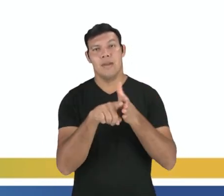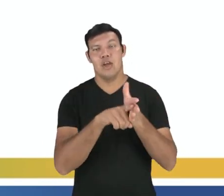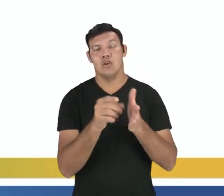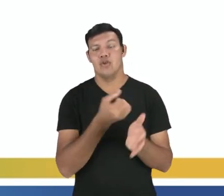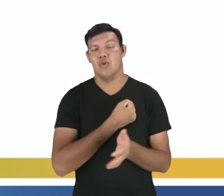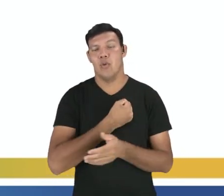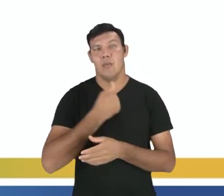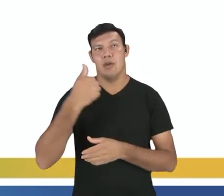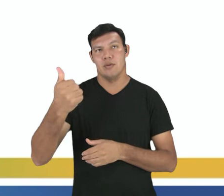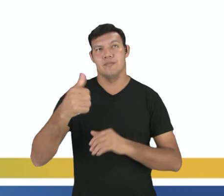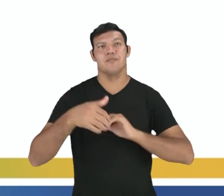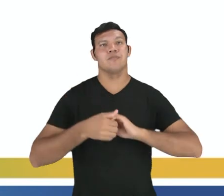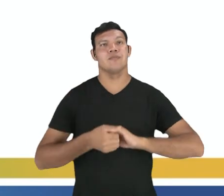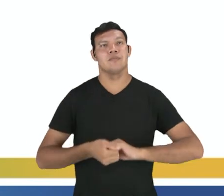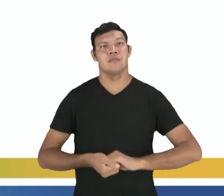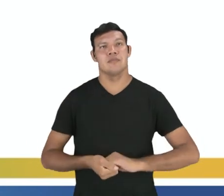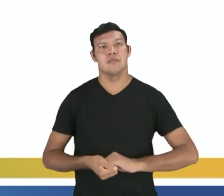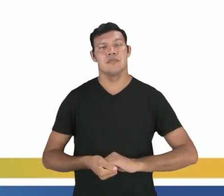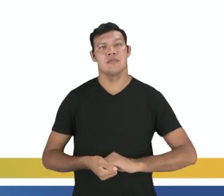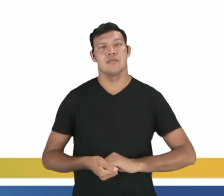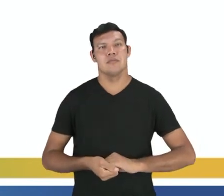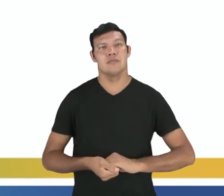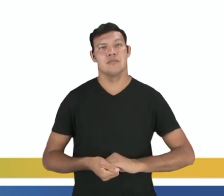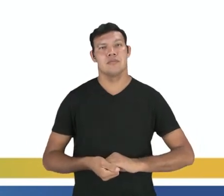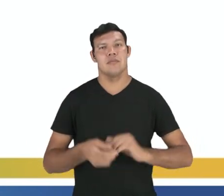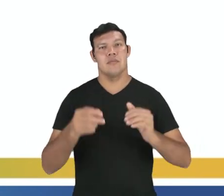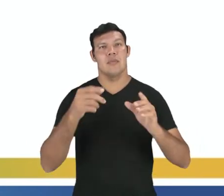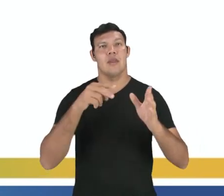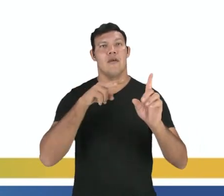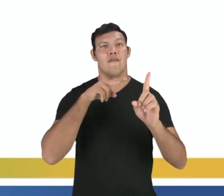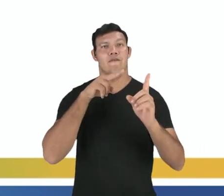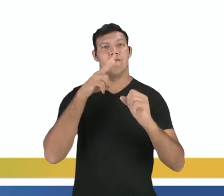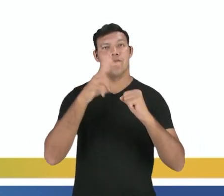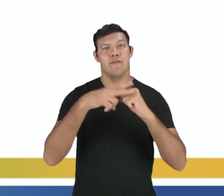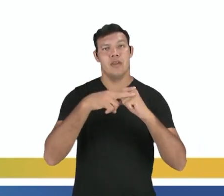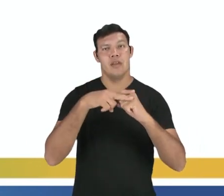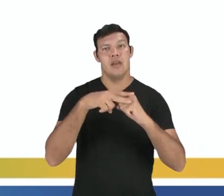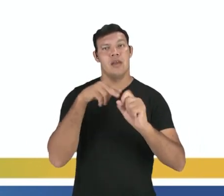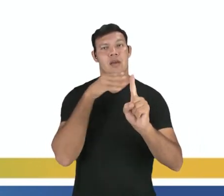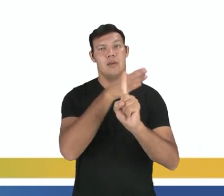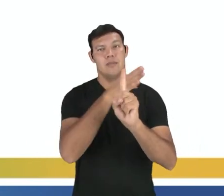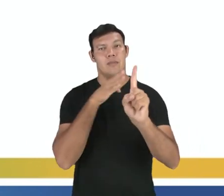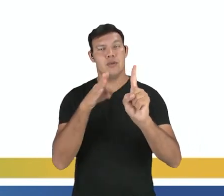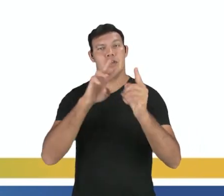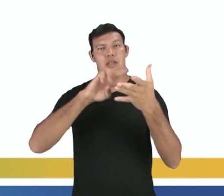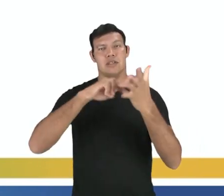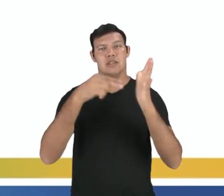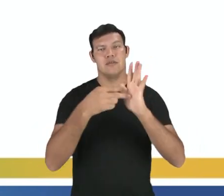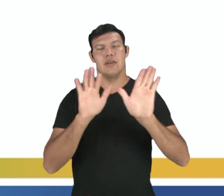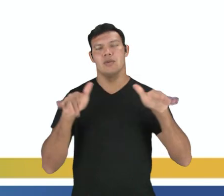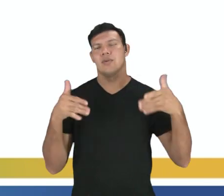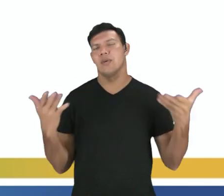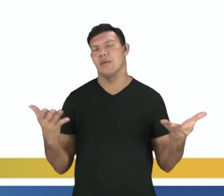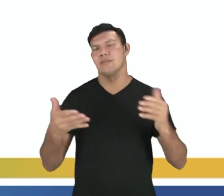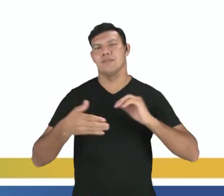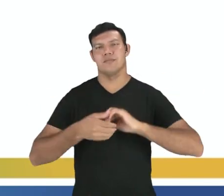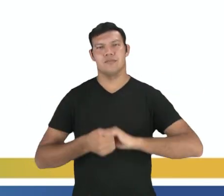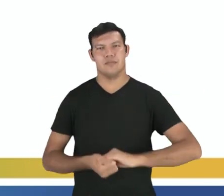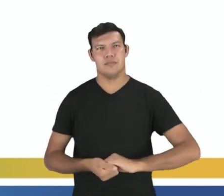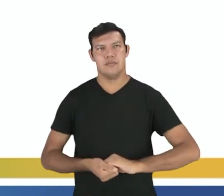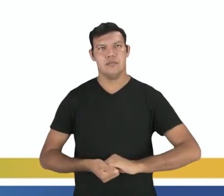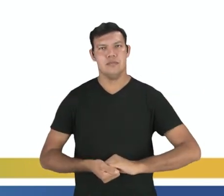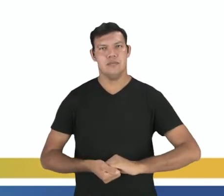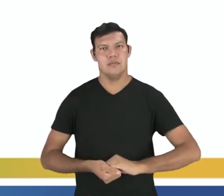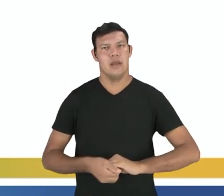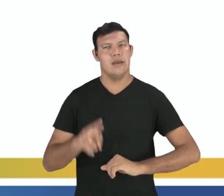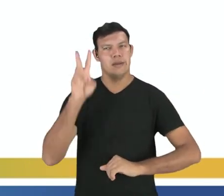turma. A pergunta é, o que são modal verbs? O que são verbos modais?